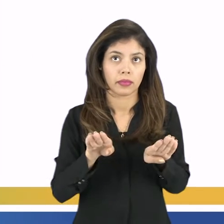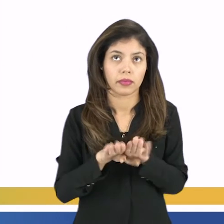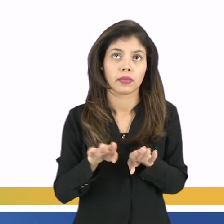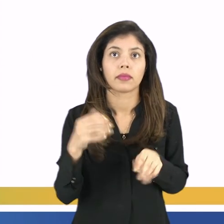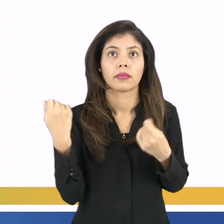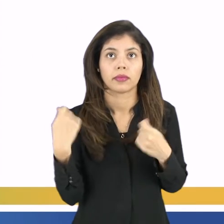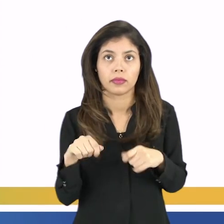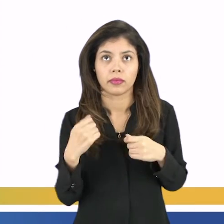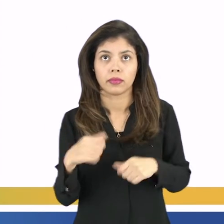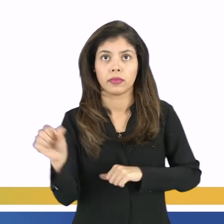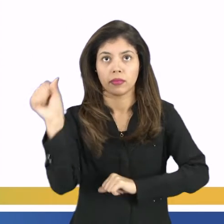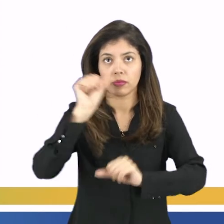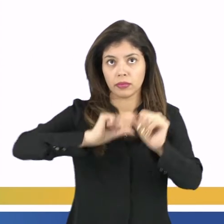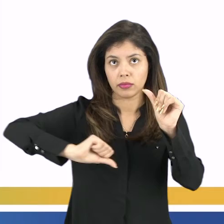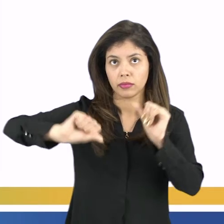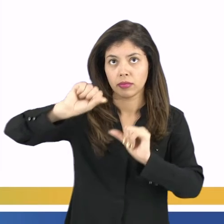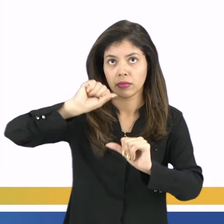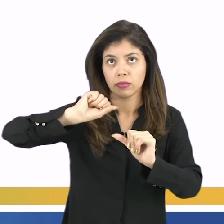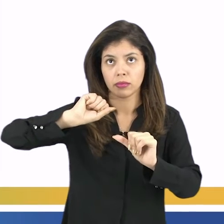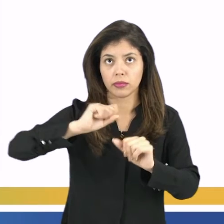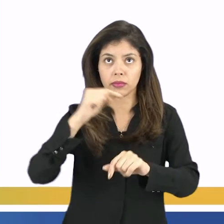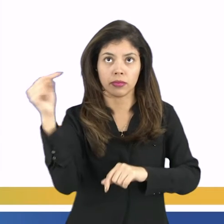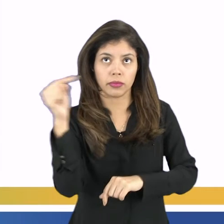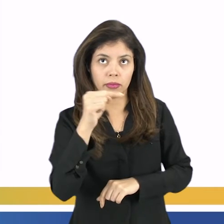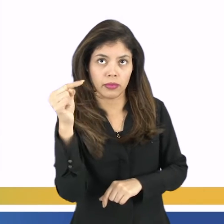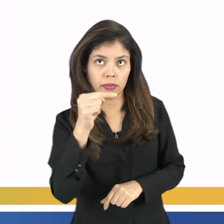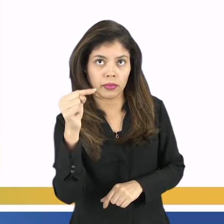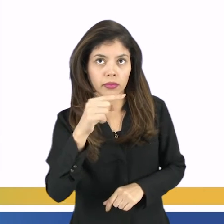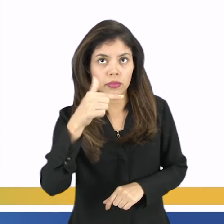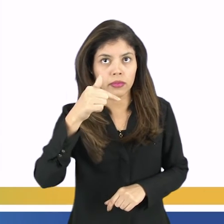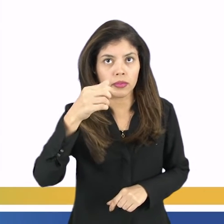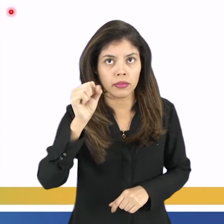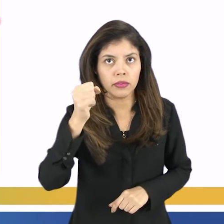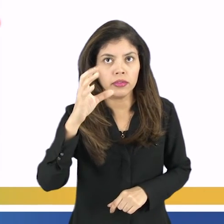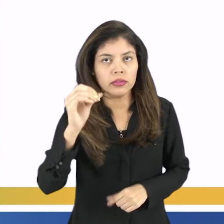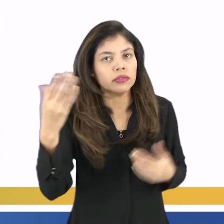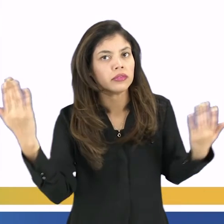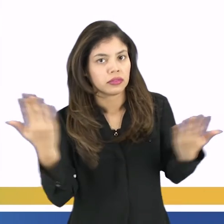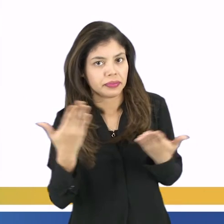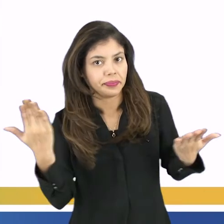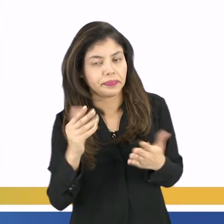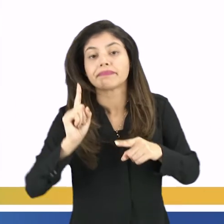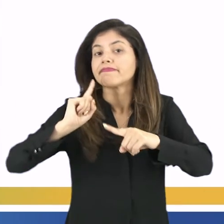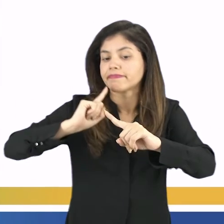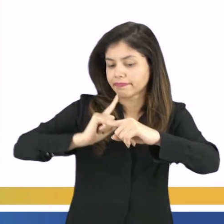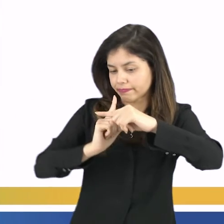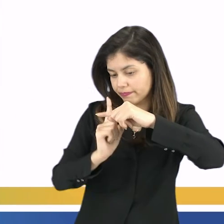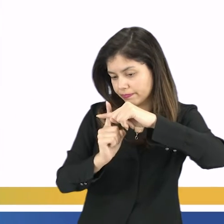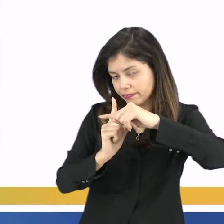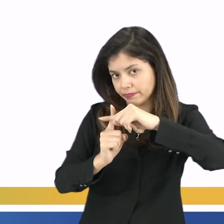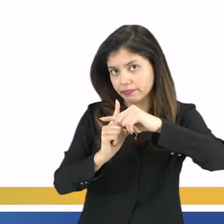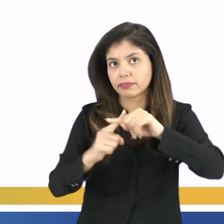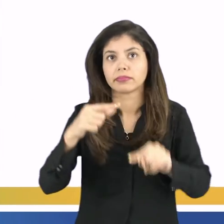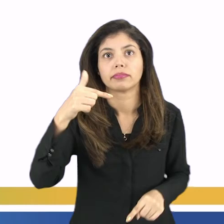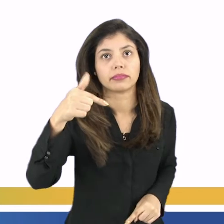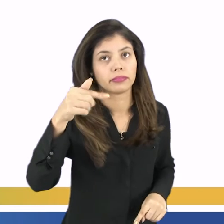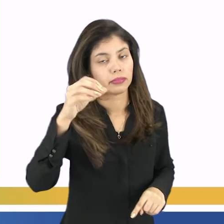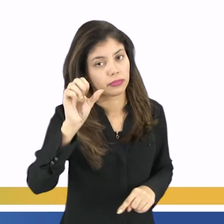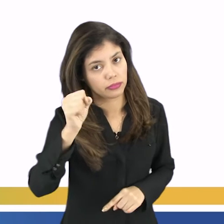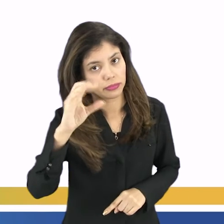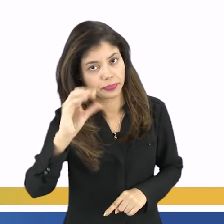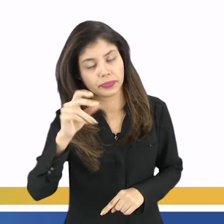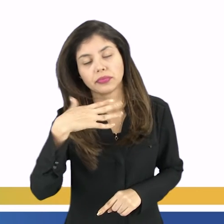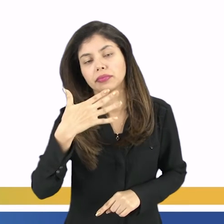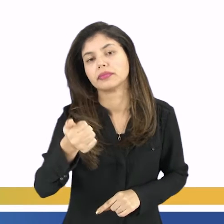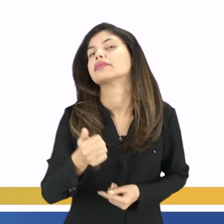preciso inverter o sinal do delta. Se era menos 780, agora será mais 780.